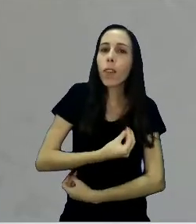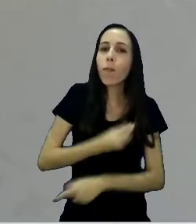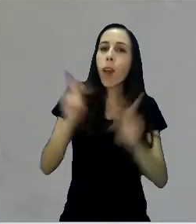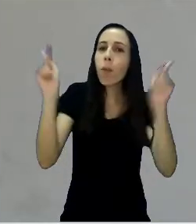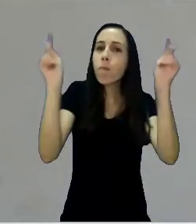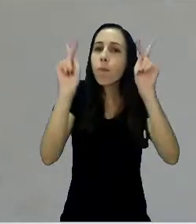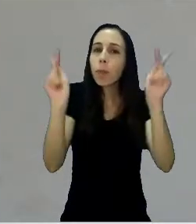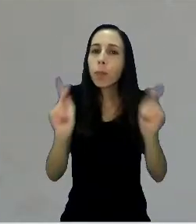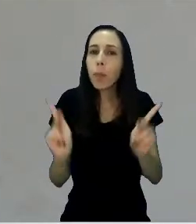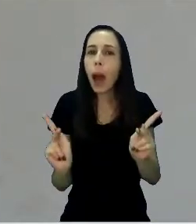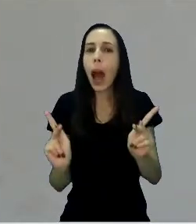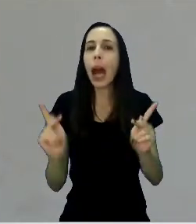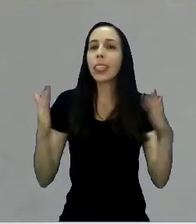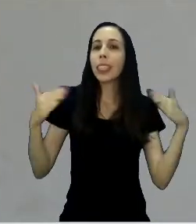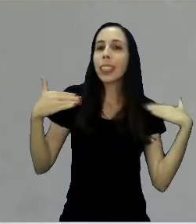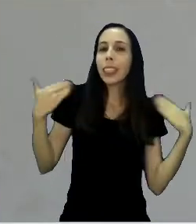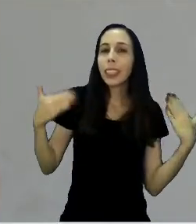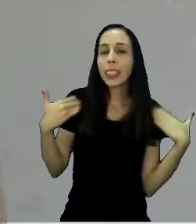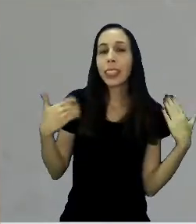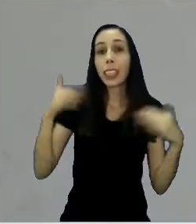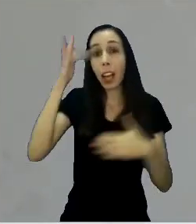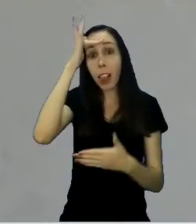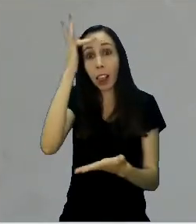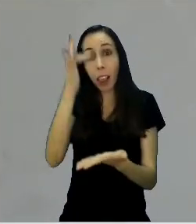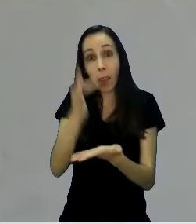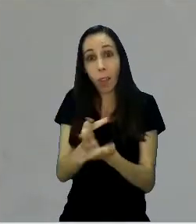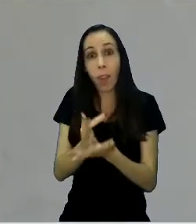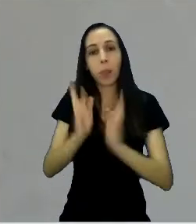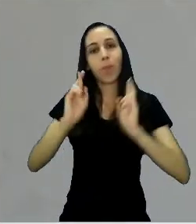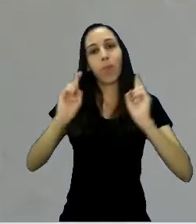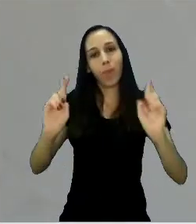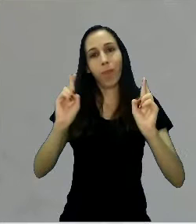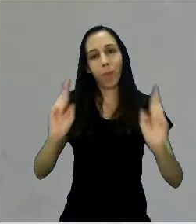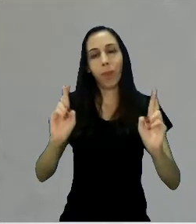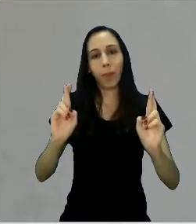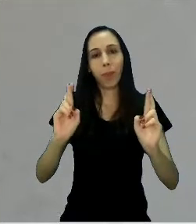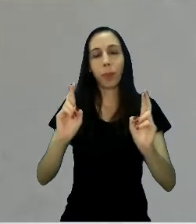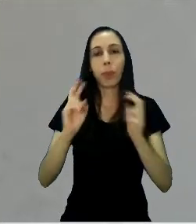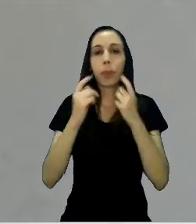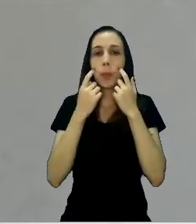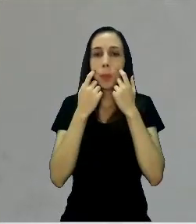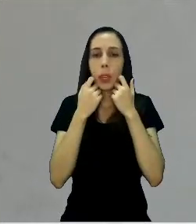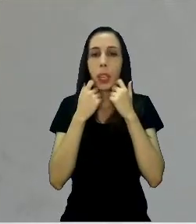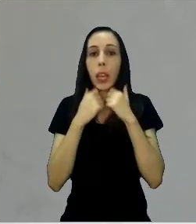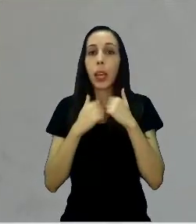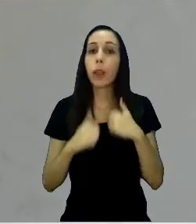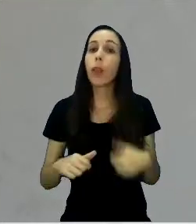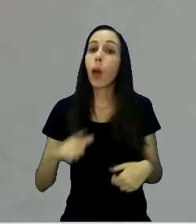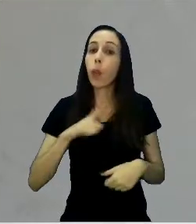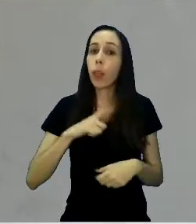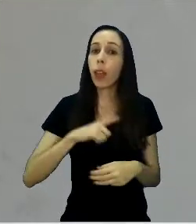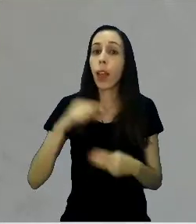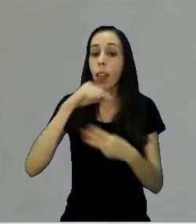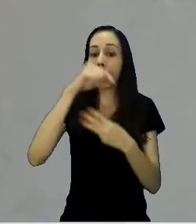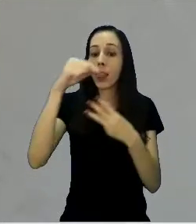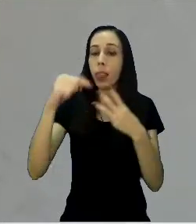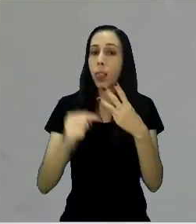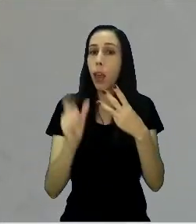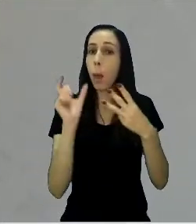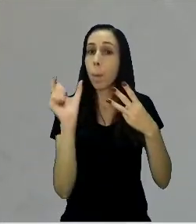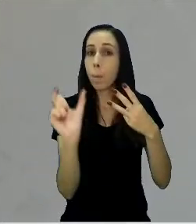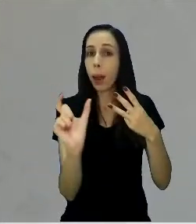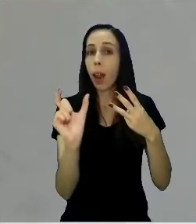vivermos em paz, vivermos na alegria da fé e da esperança. Então são